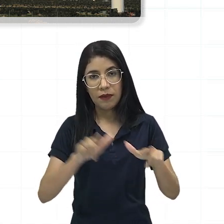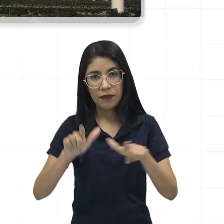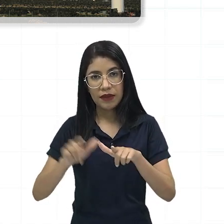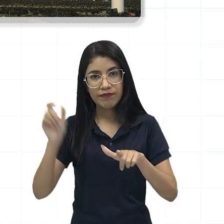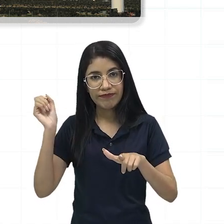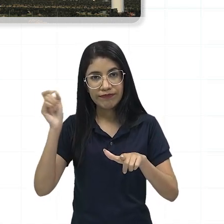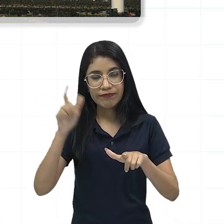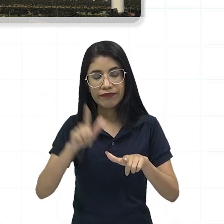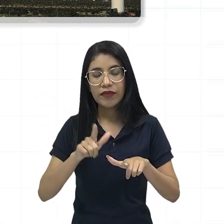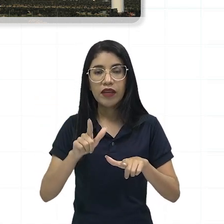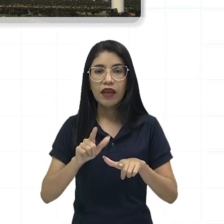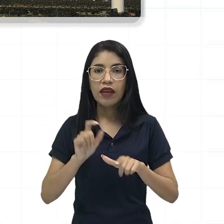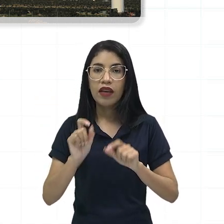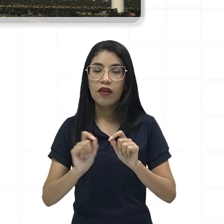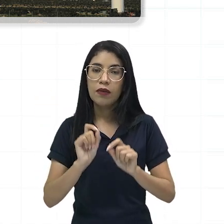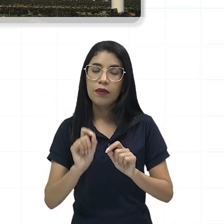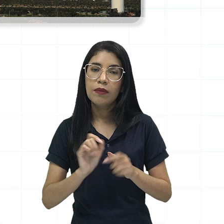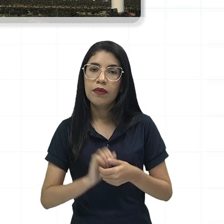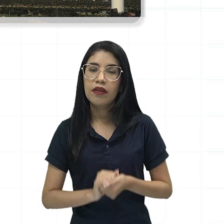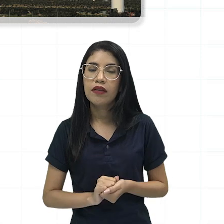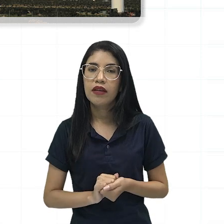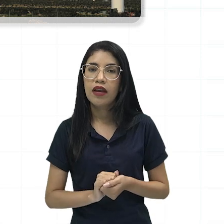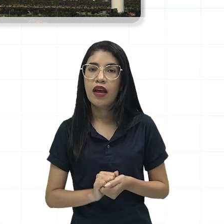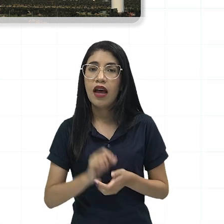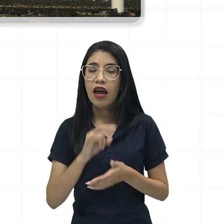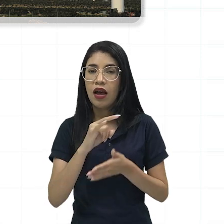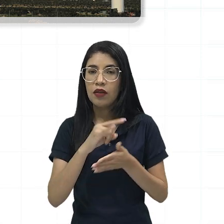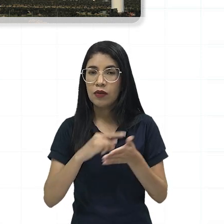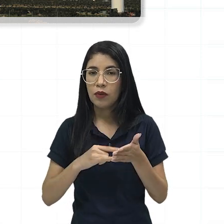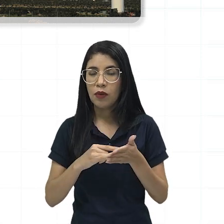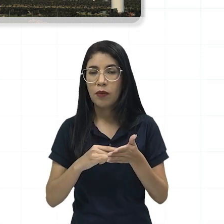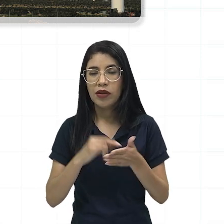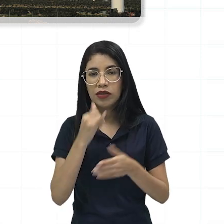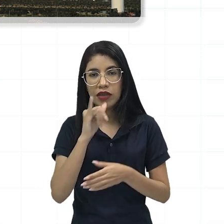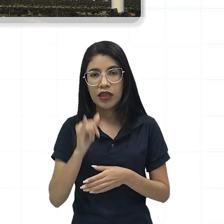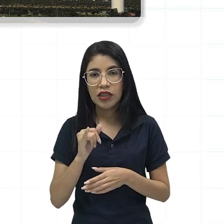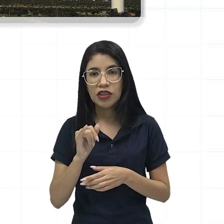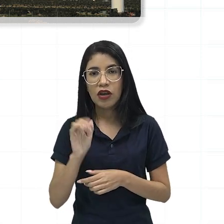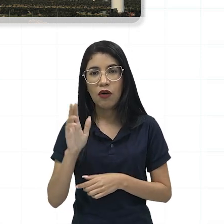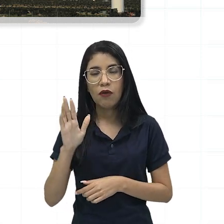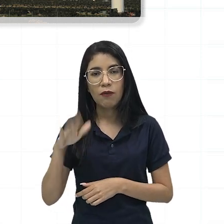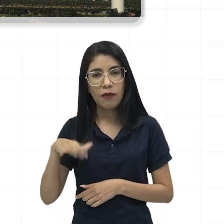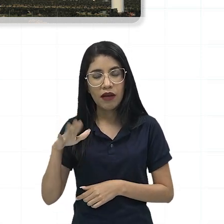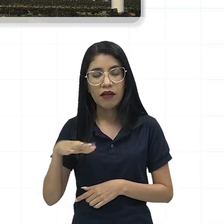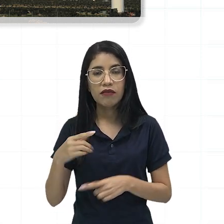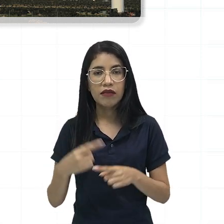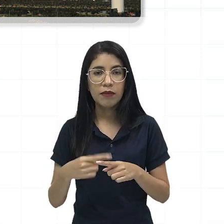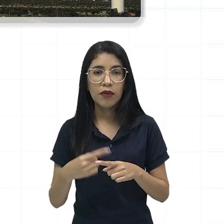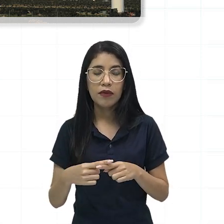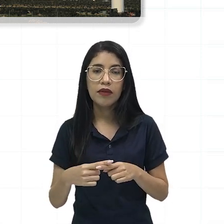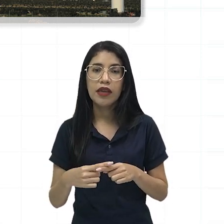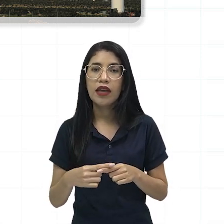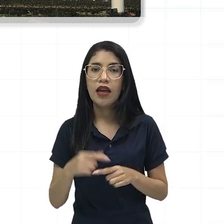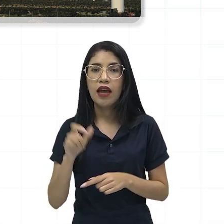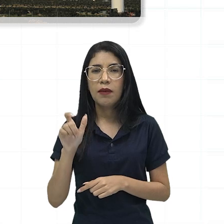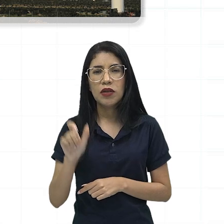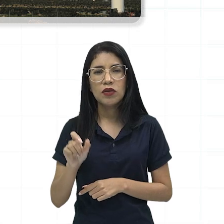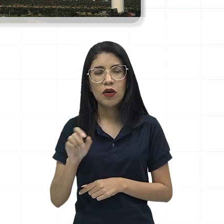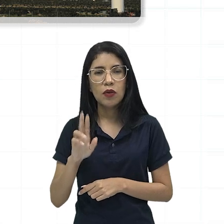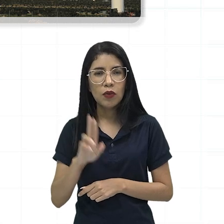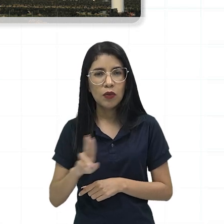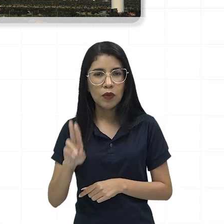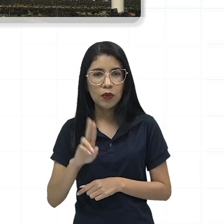solares é algo que vai tornar a conta de energia mais barata, né? Por mais que a pessoa gaste